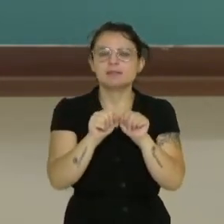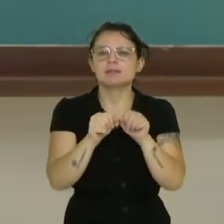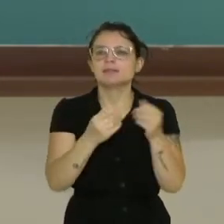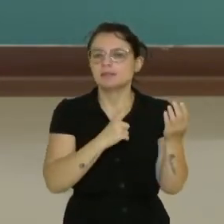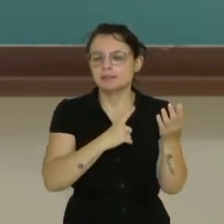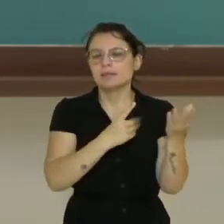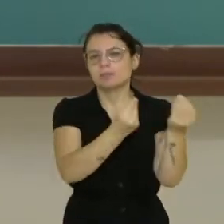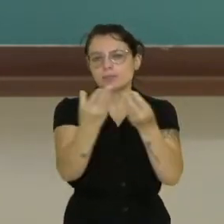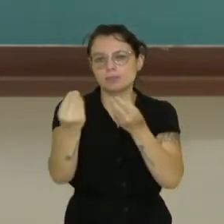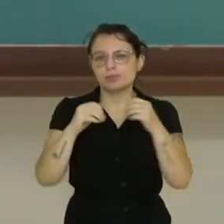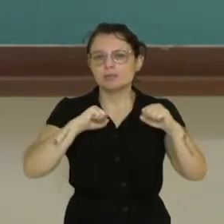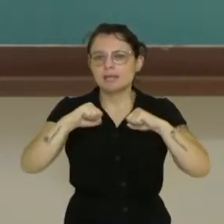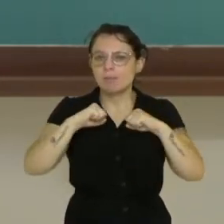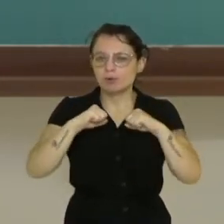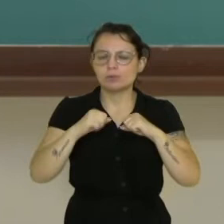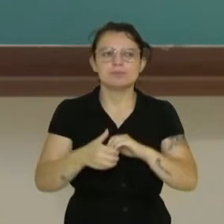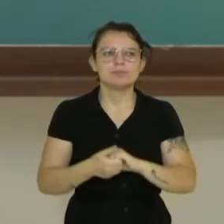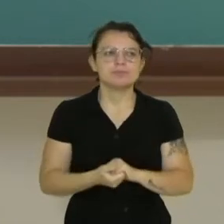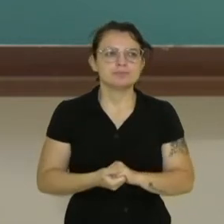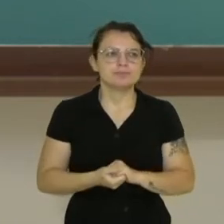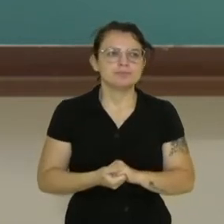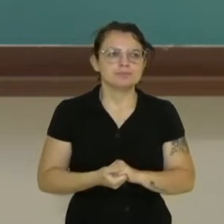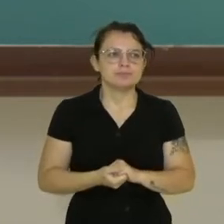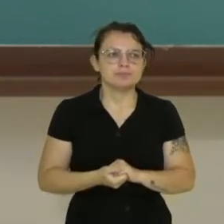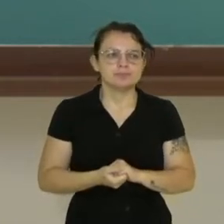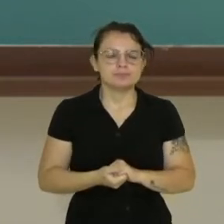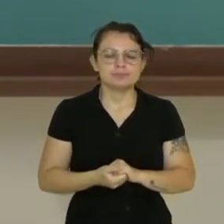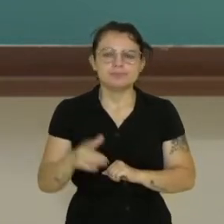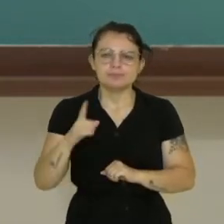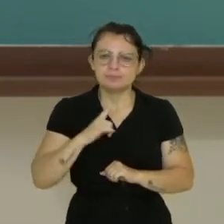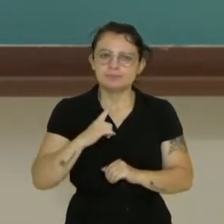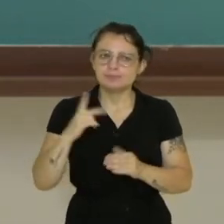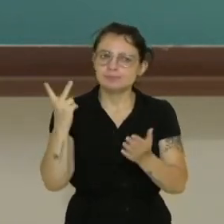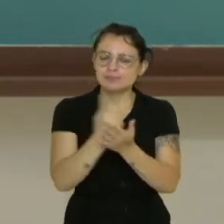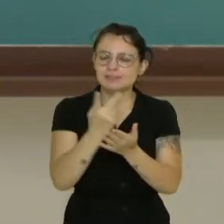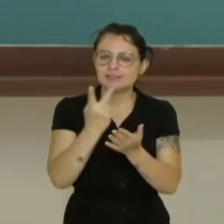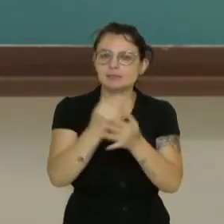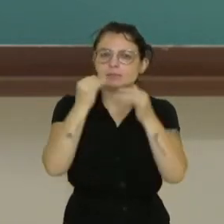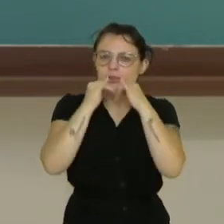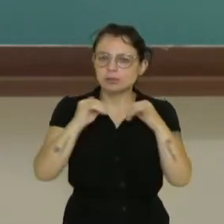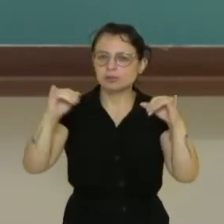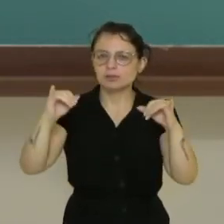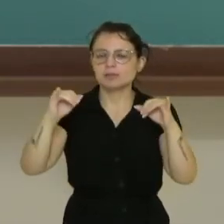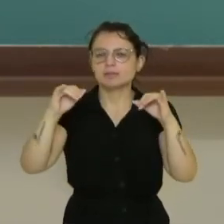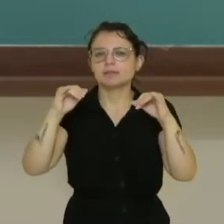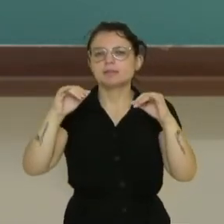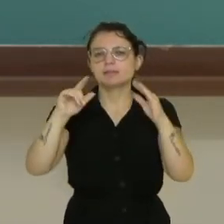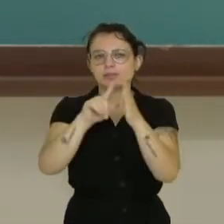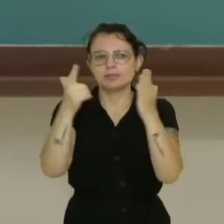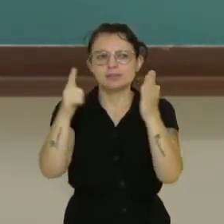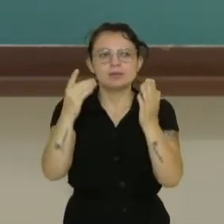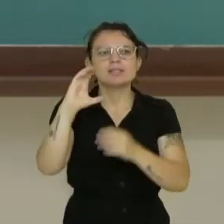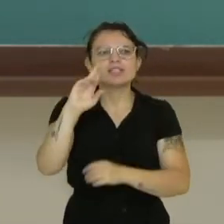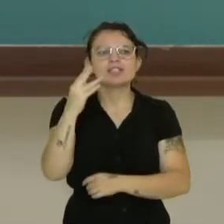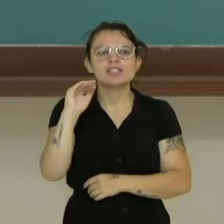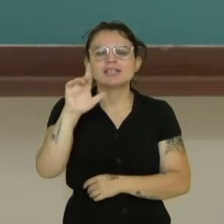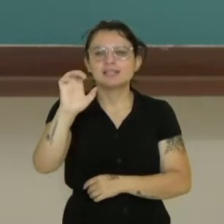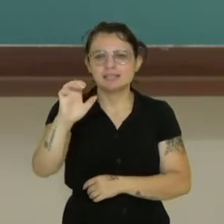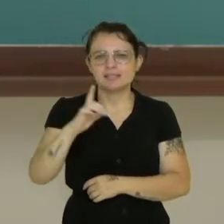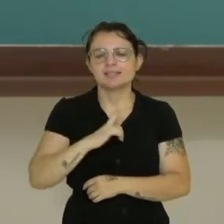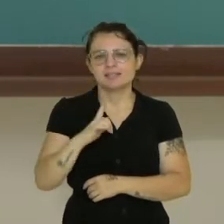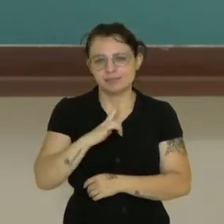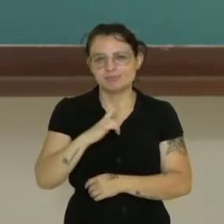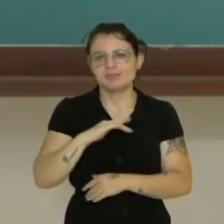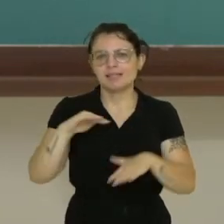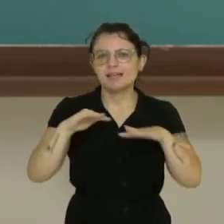muitos terremotos. Não à toa, sempre existem notícias de terremotos no Chile. É um dos